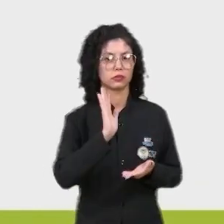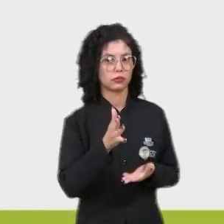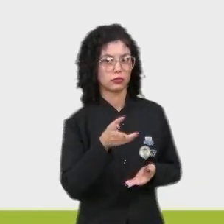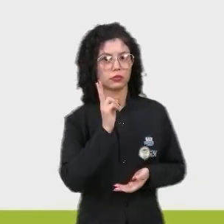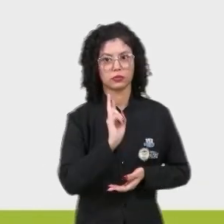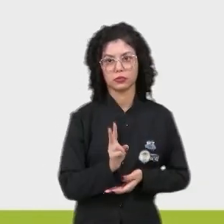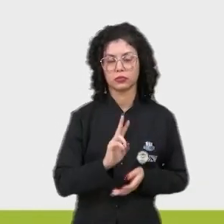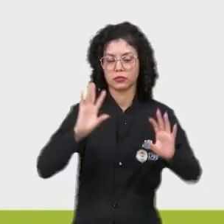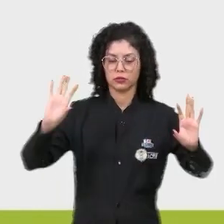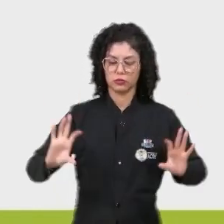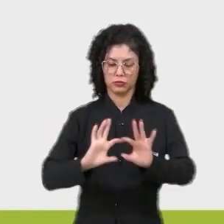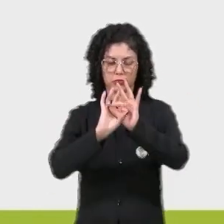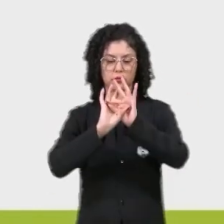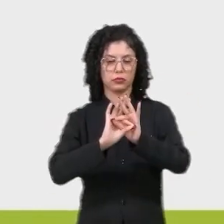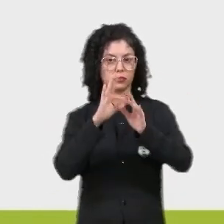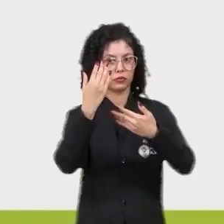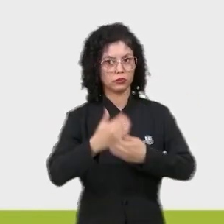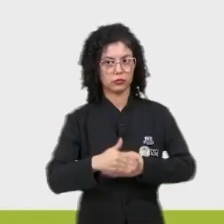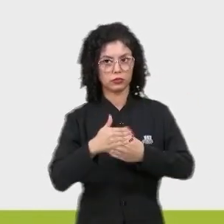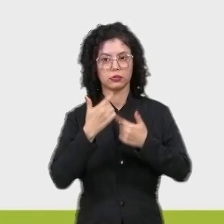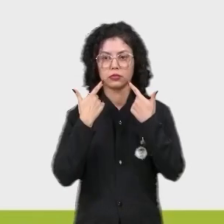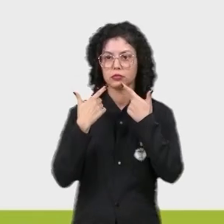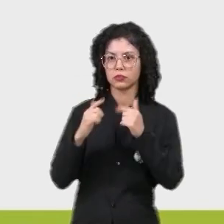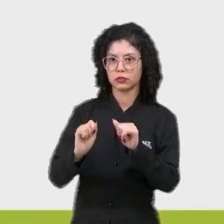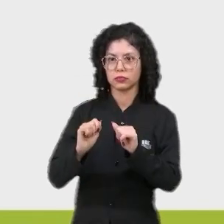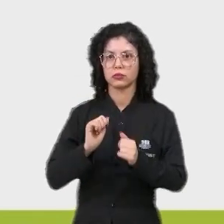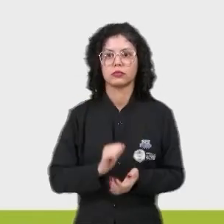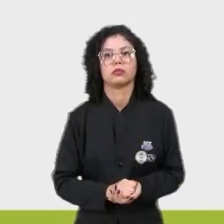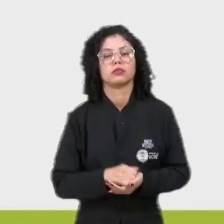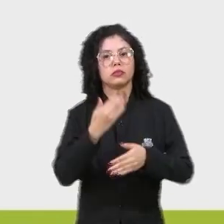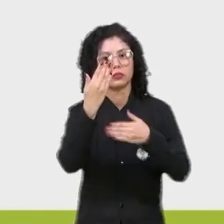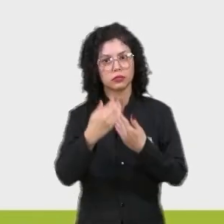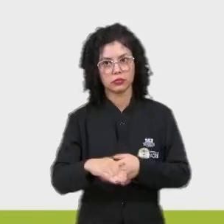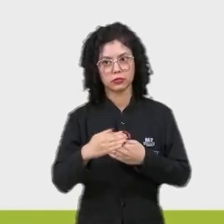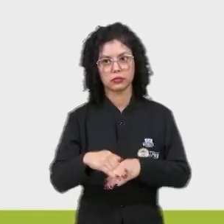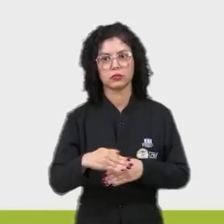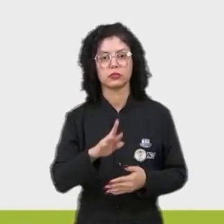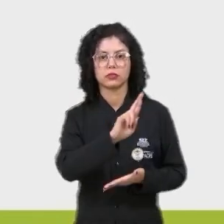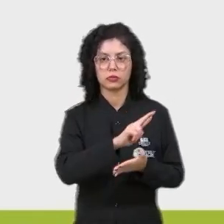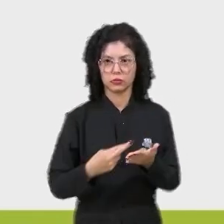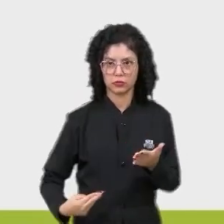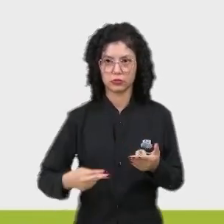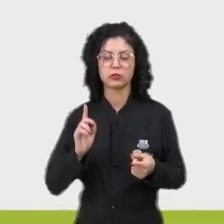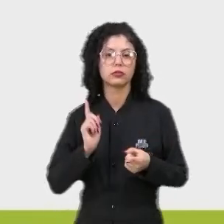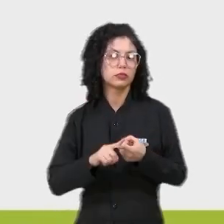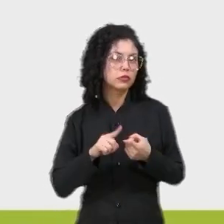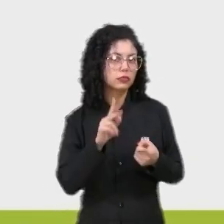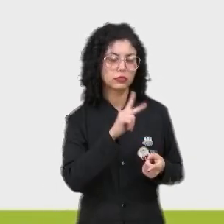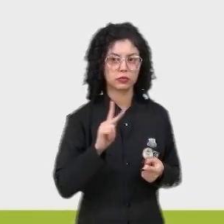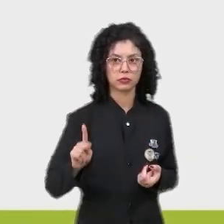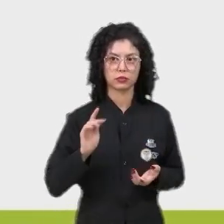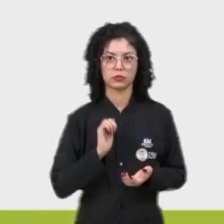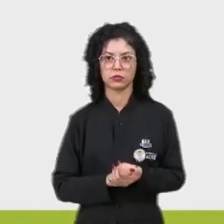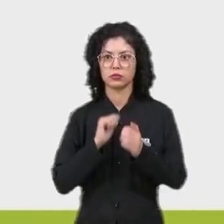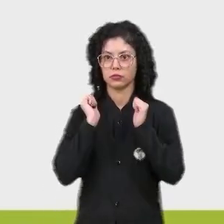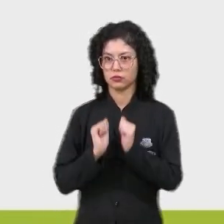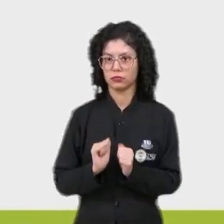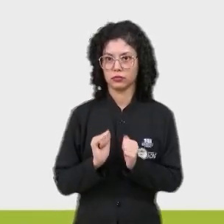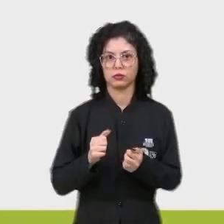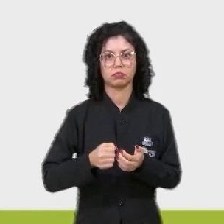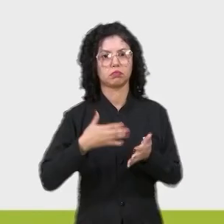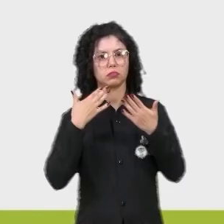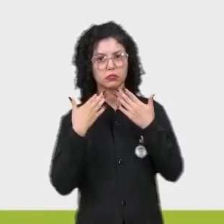sempre relacionamos a nossa prova de linguagens à prova de redação. Por quê, professor? Eu posso muito